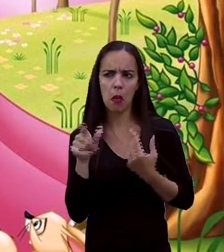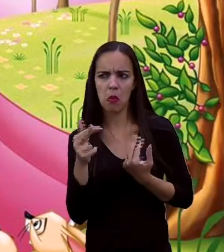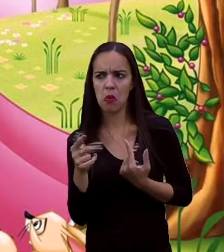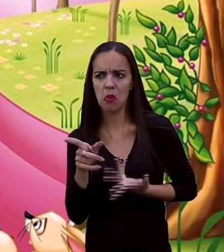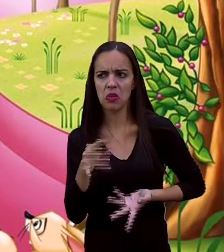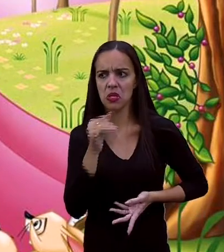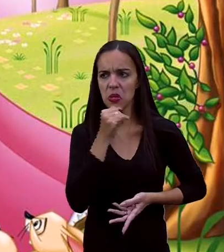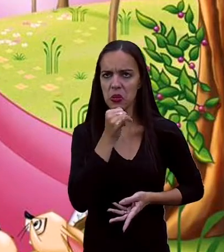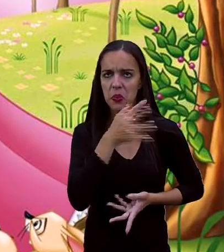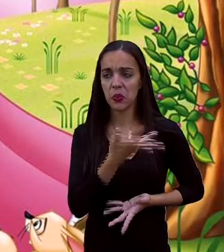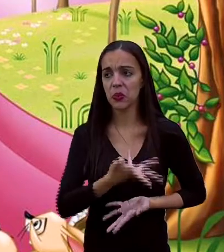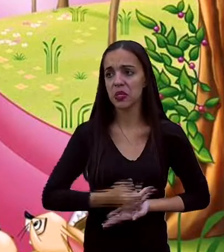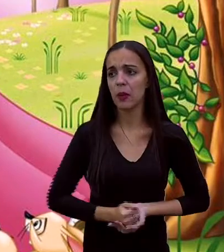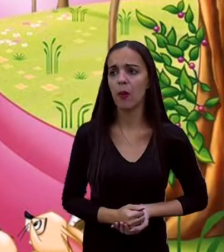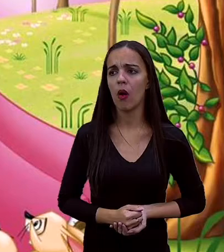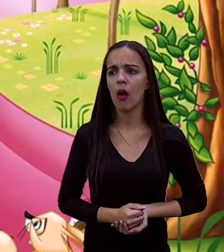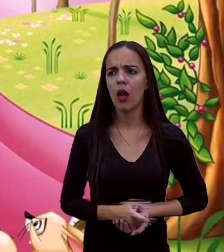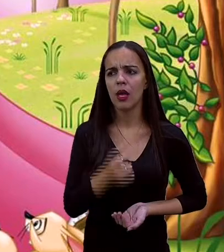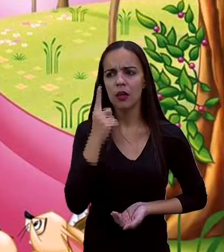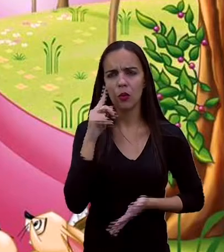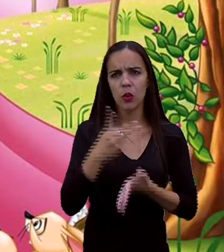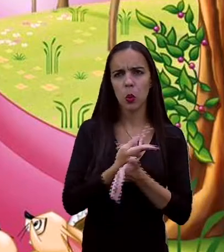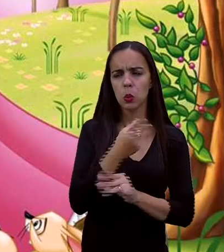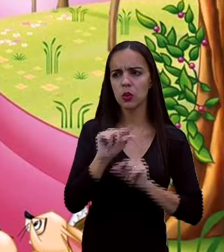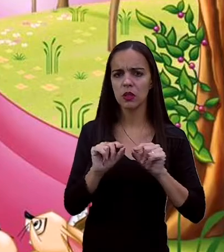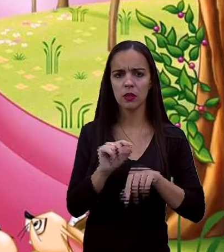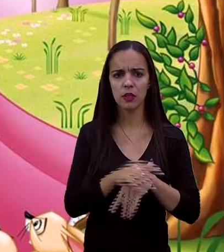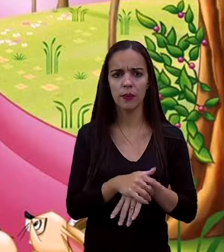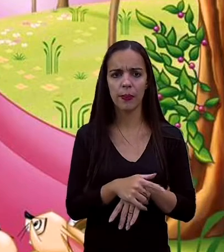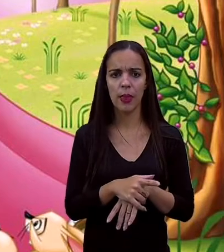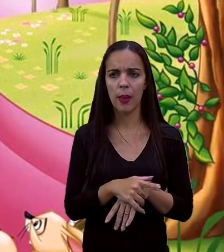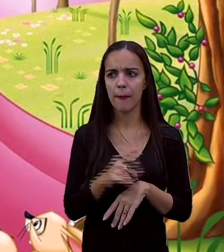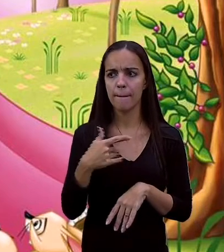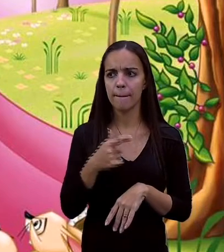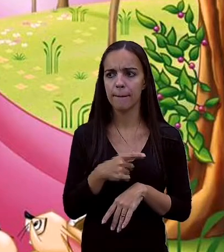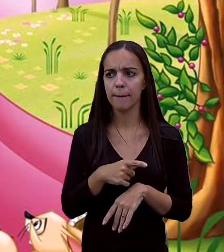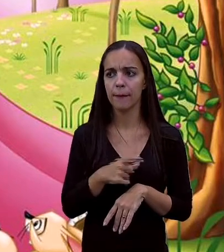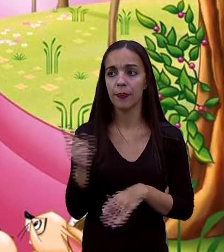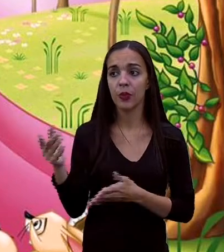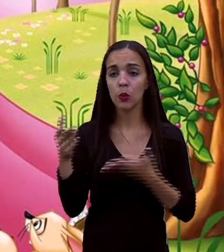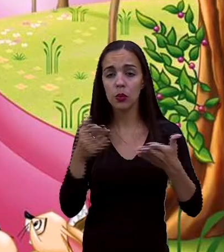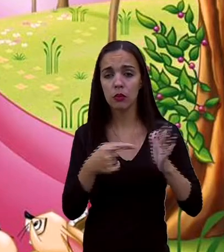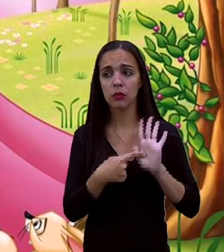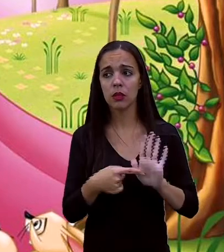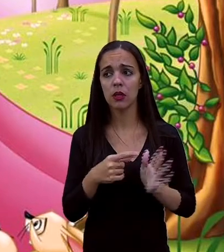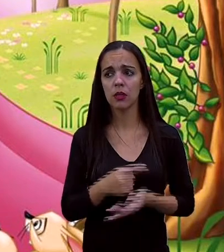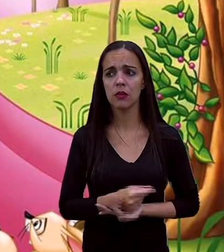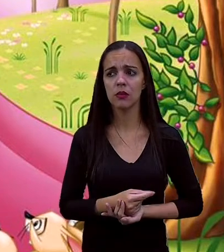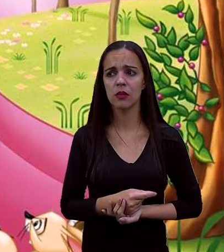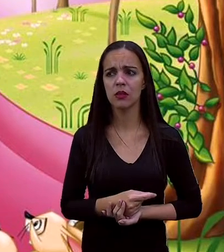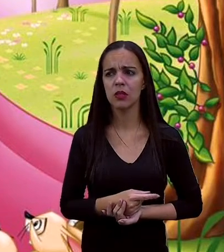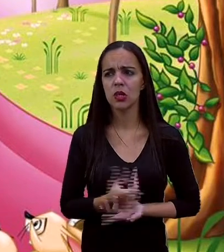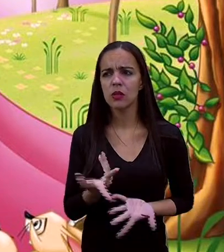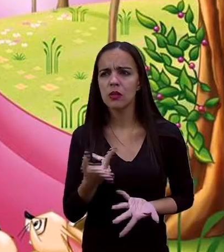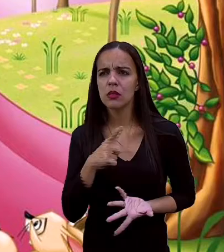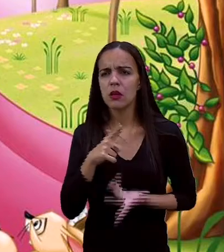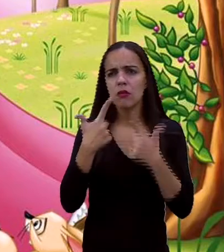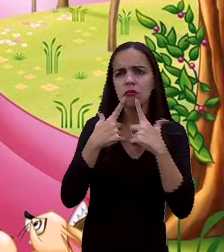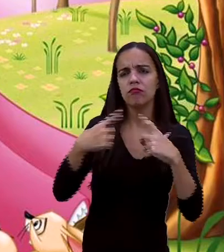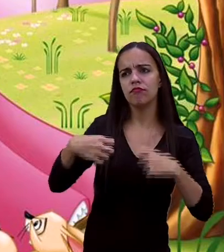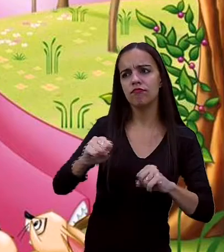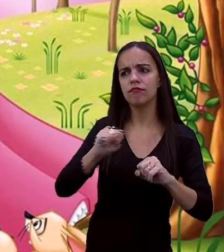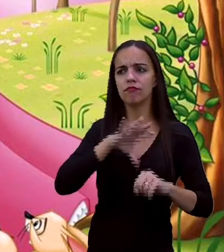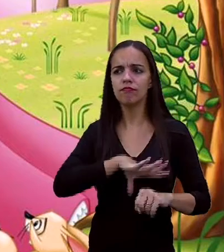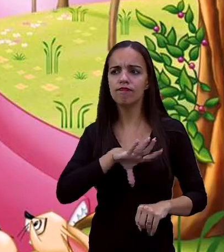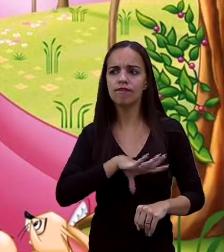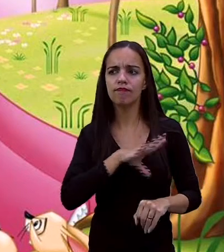Mas eu quero que vocês percebam o seguinte, que aqui nós temos que trazer aquilo que a língua portuguesa ensina